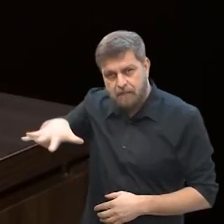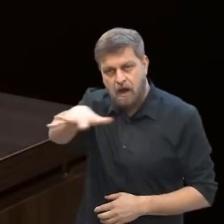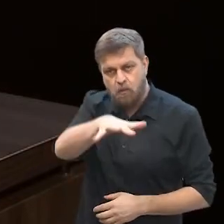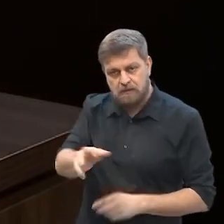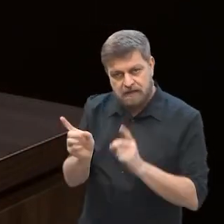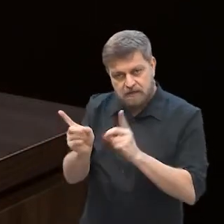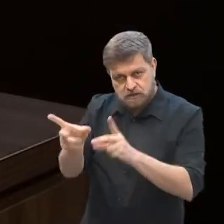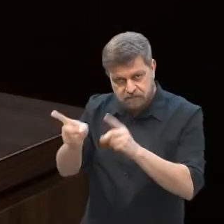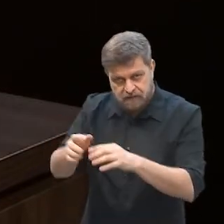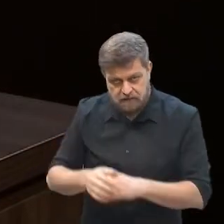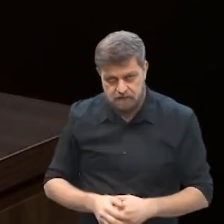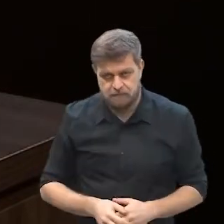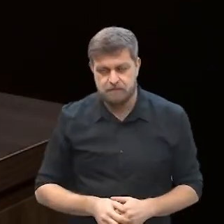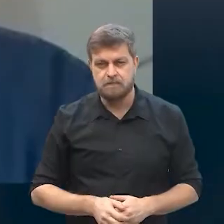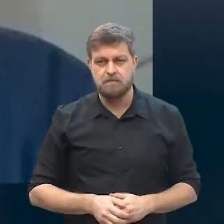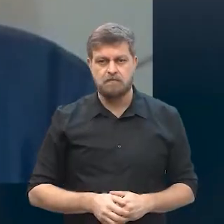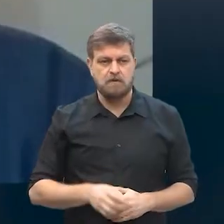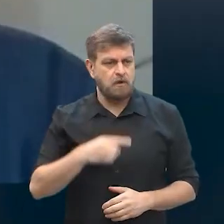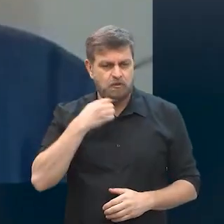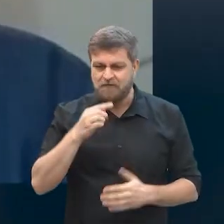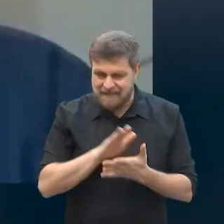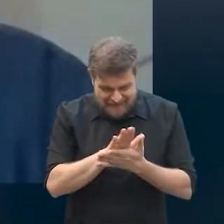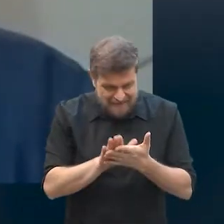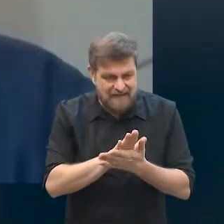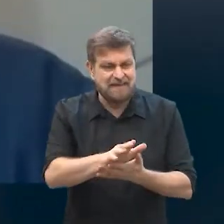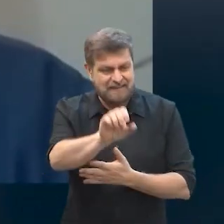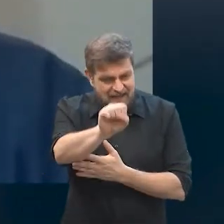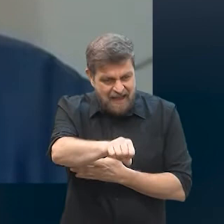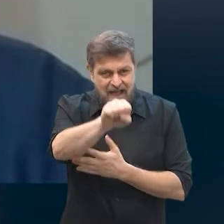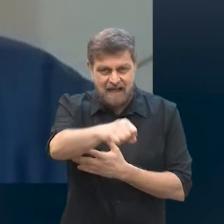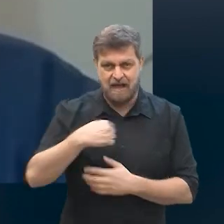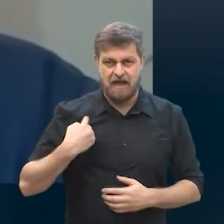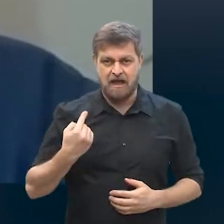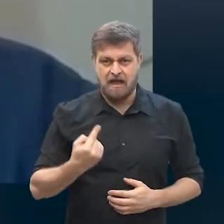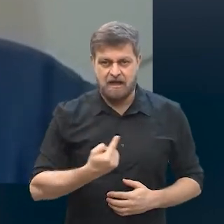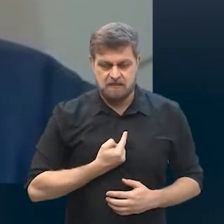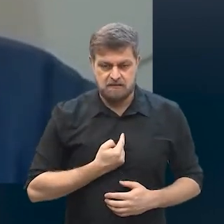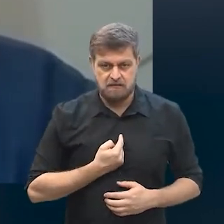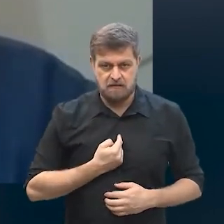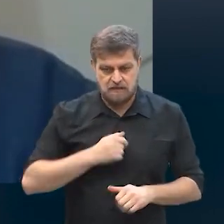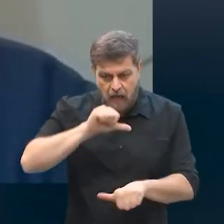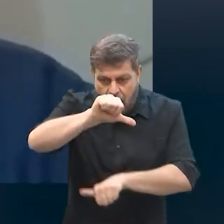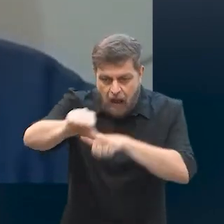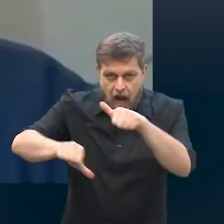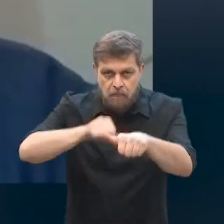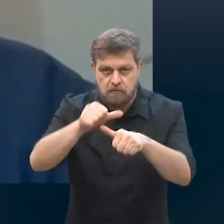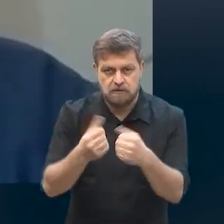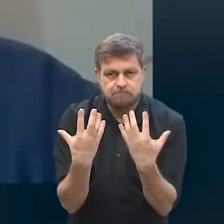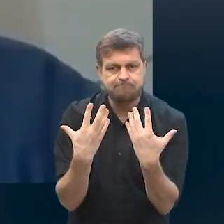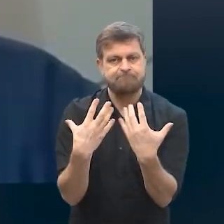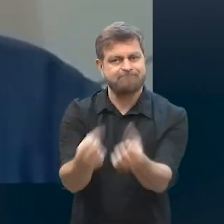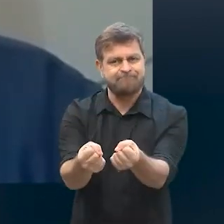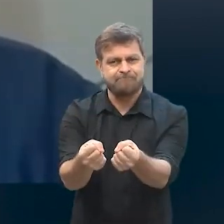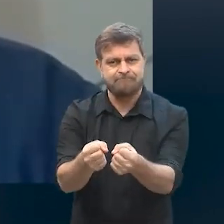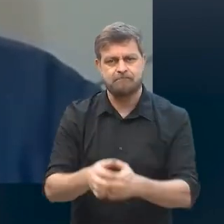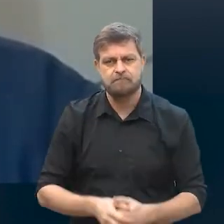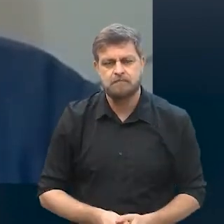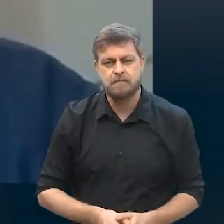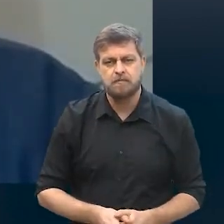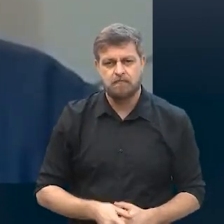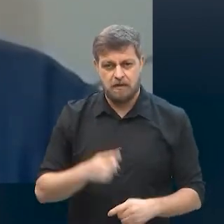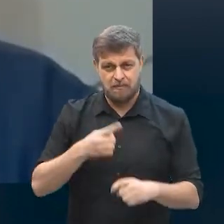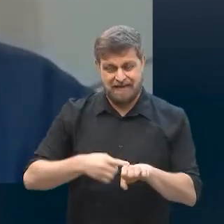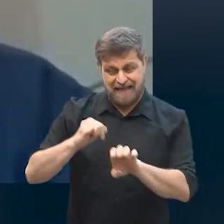Sem dúvida nenhuma. A gente, quer dizer, tem que estar aberto às mudanças o tempo todo. E a questão